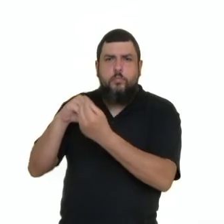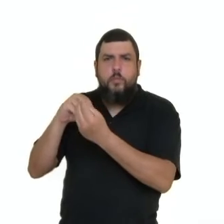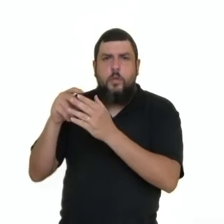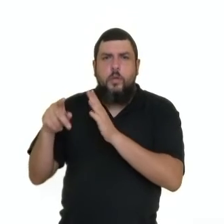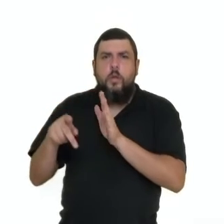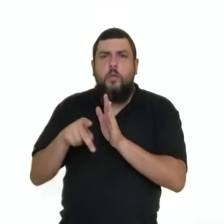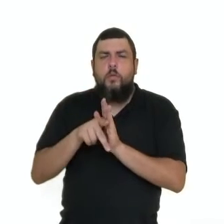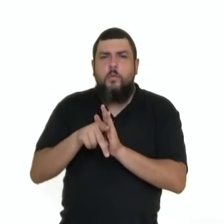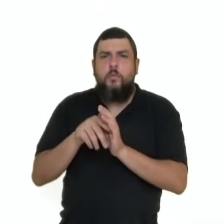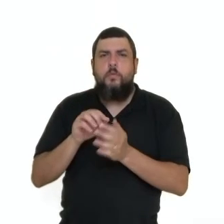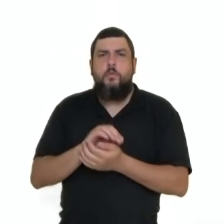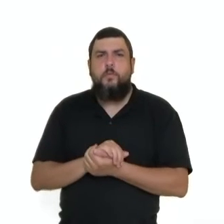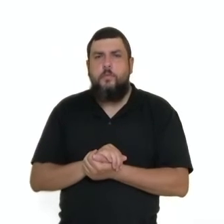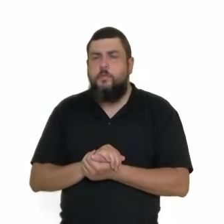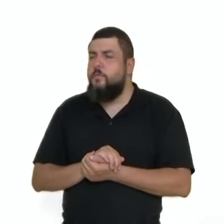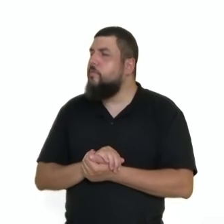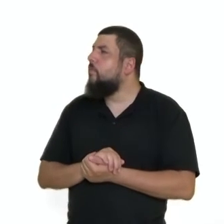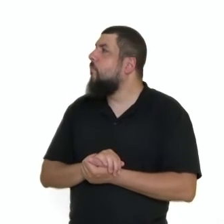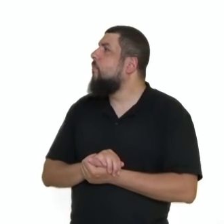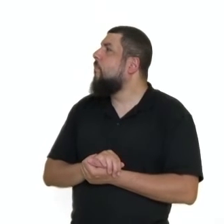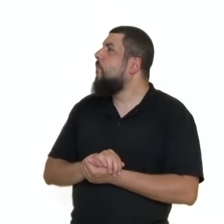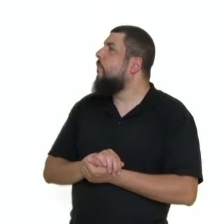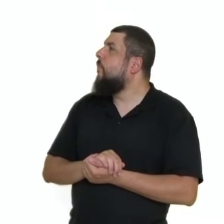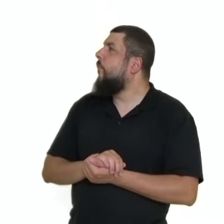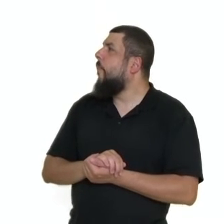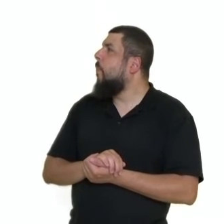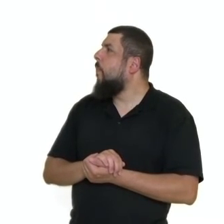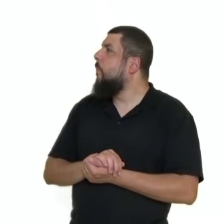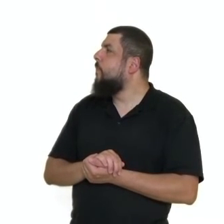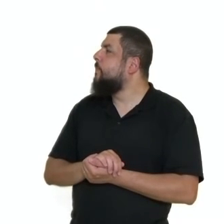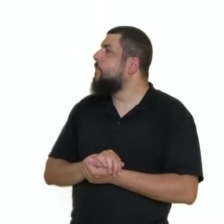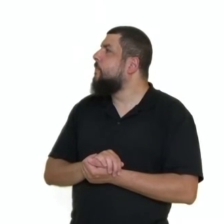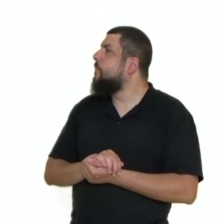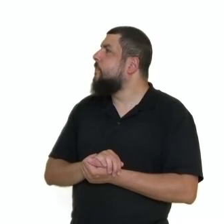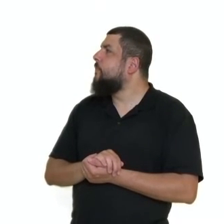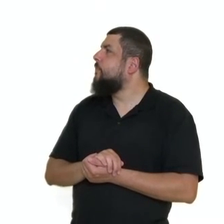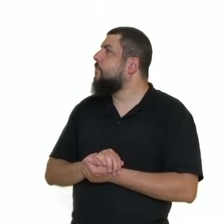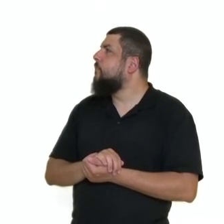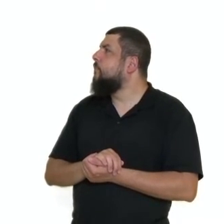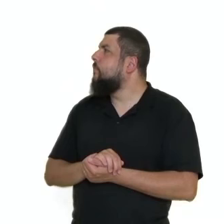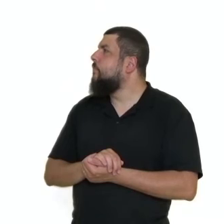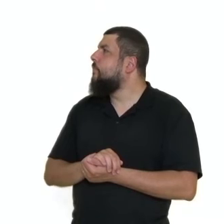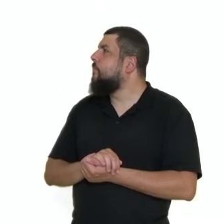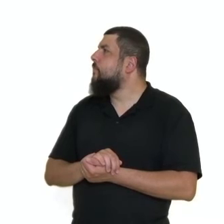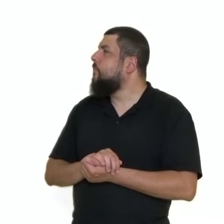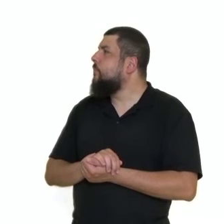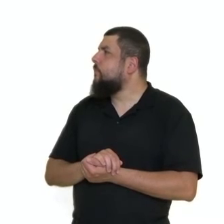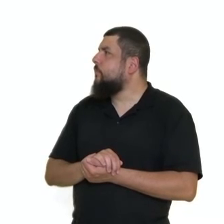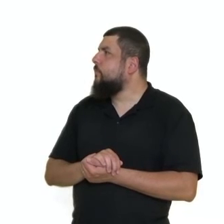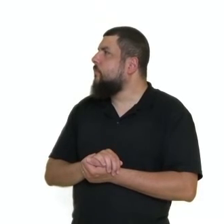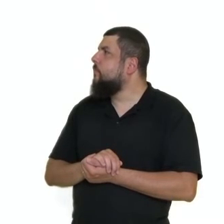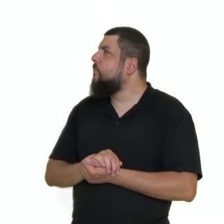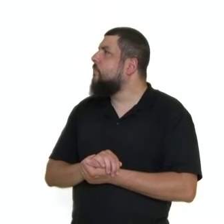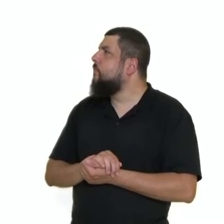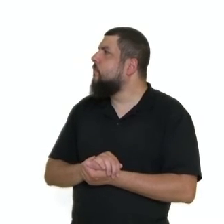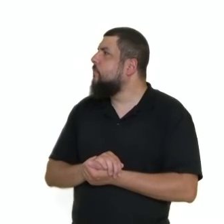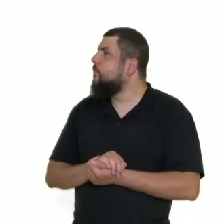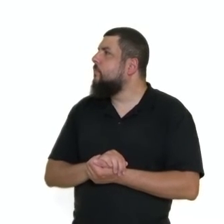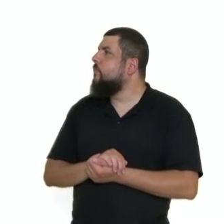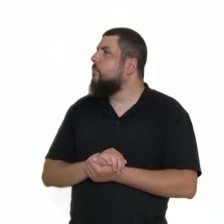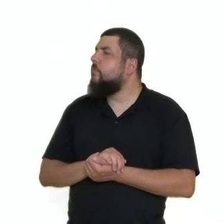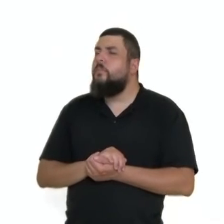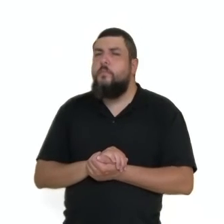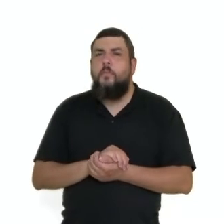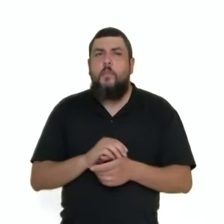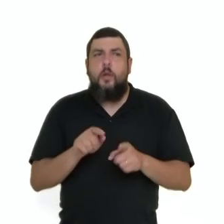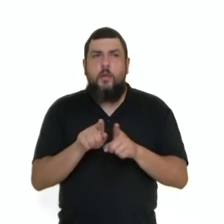a semi-reação no ânodo, onde a gente vai ter o cloro, a semi-reação do cátodo, onde a gente vai ter o sódio.